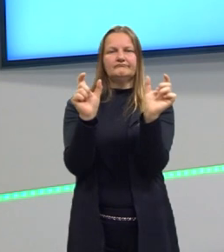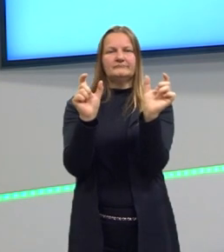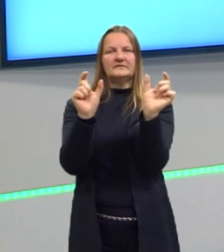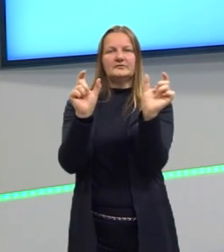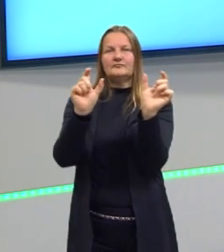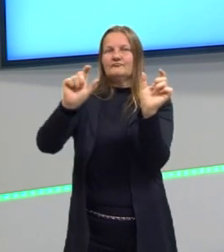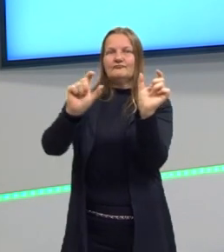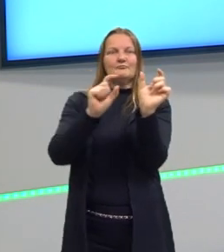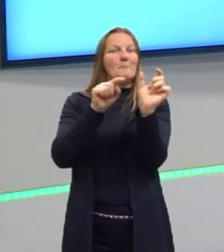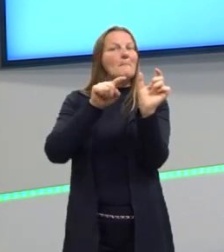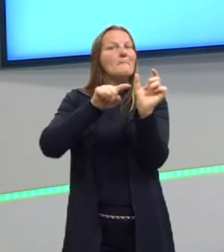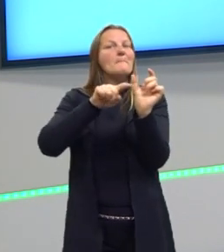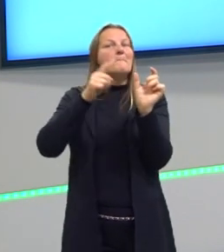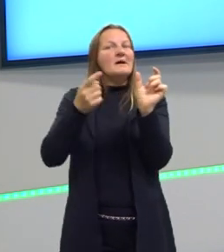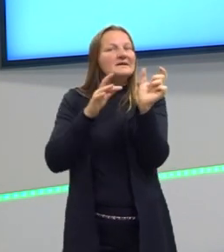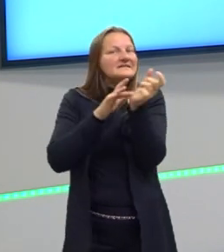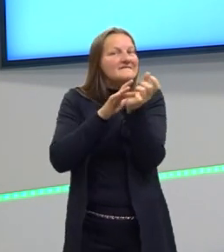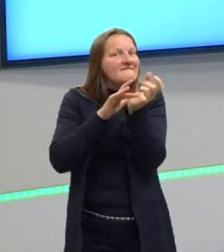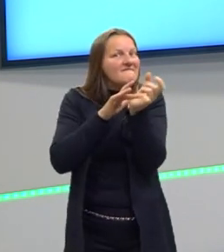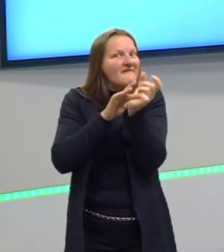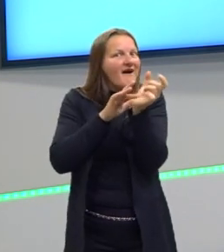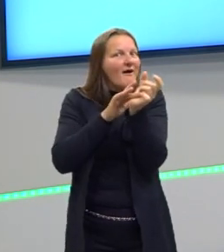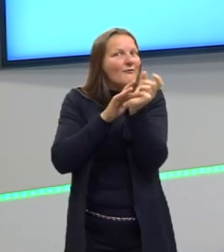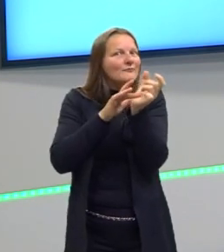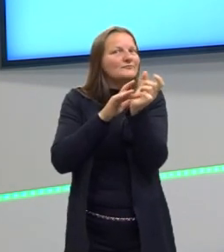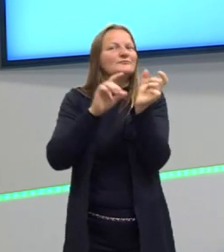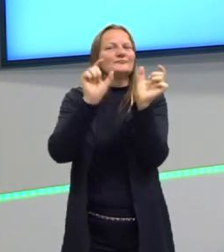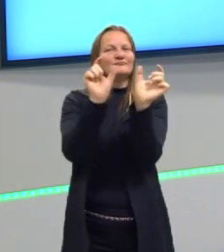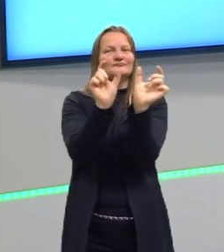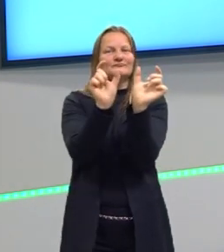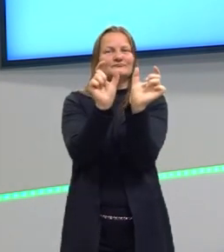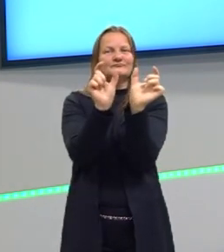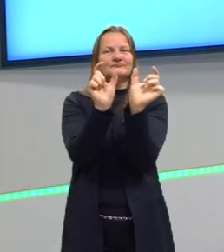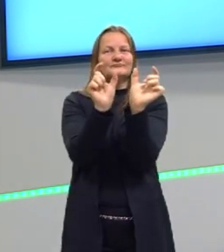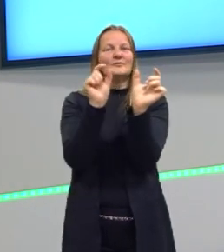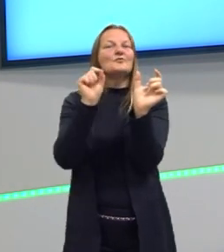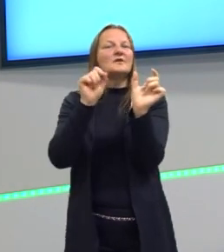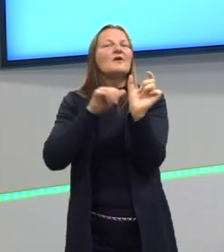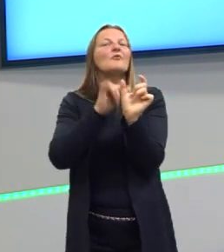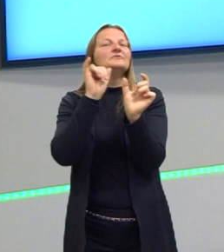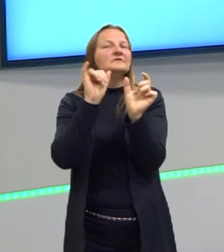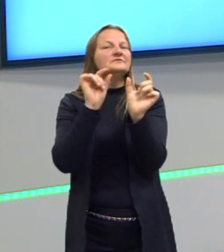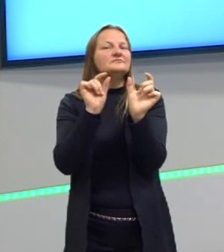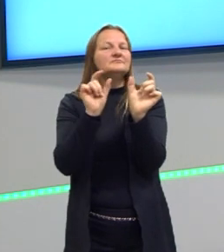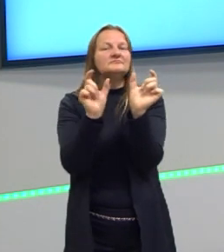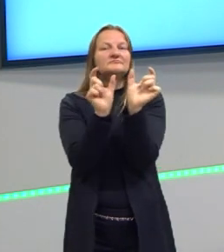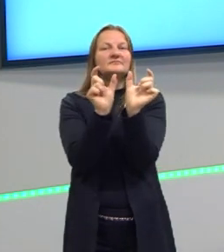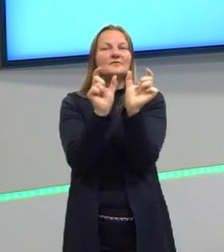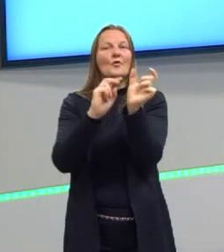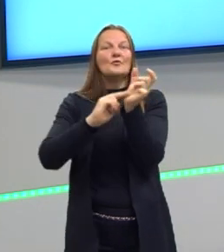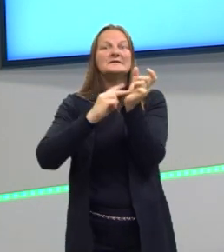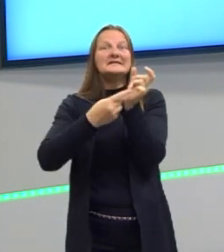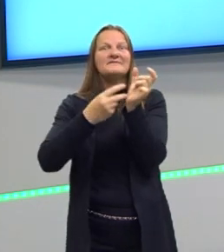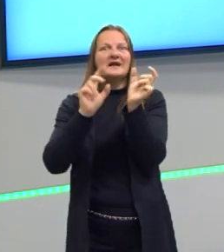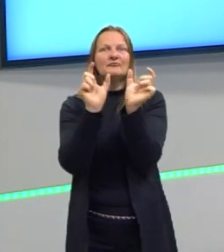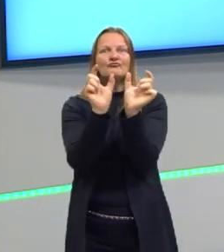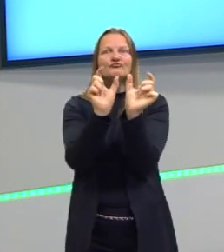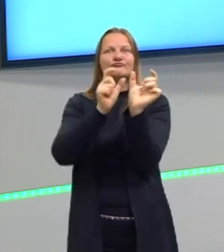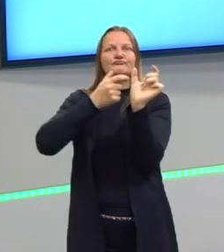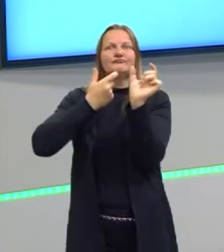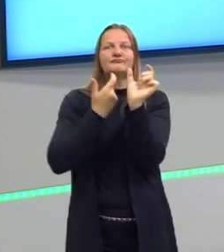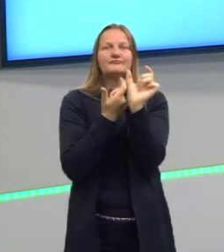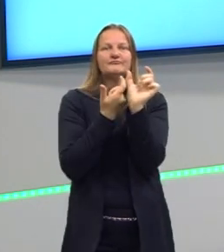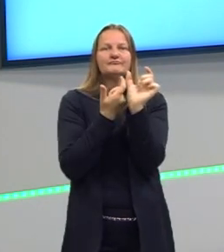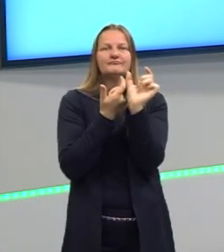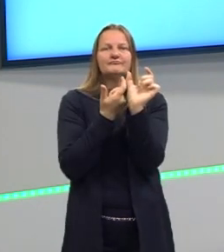você pode pensar que é um vocábulo cognato mas o que que acontece o significado